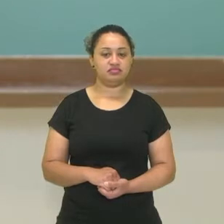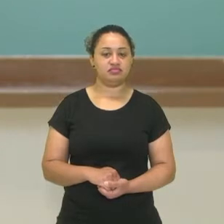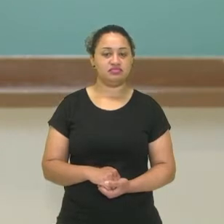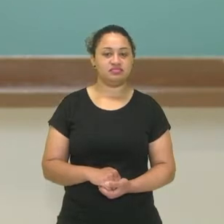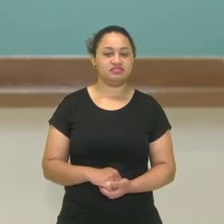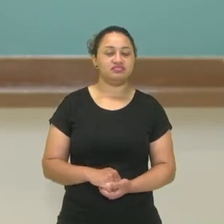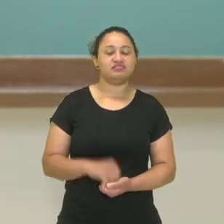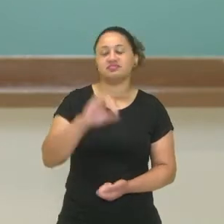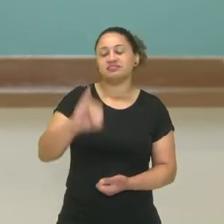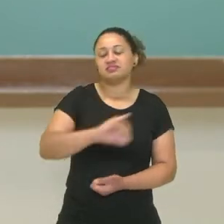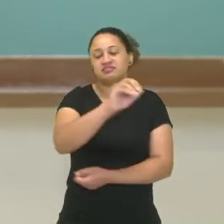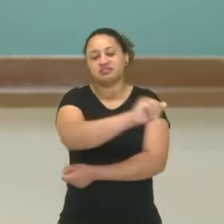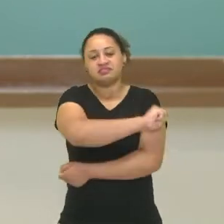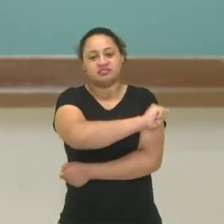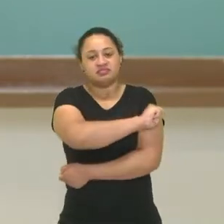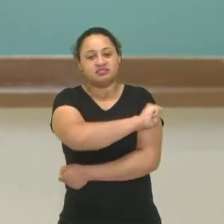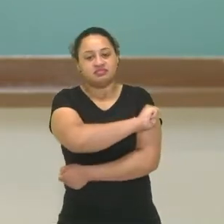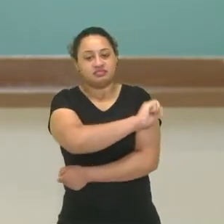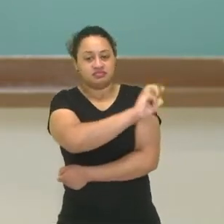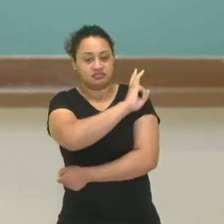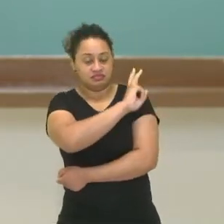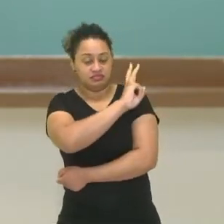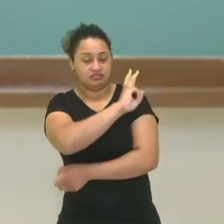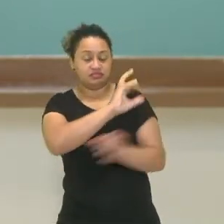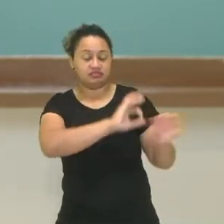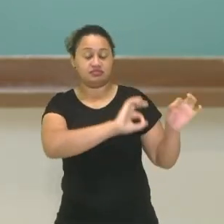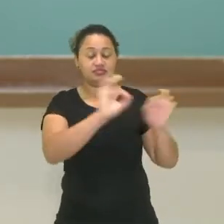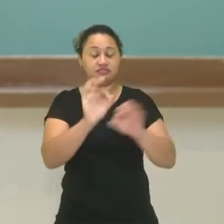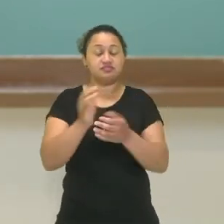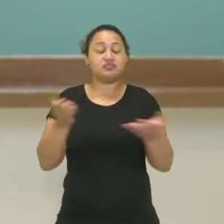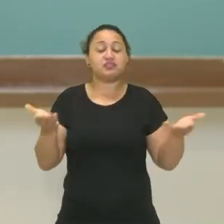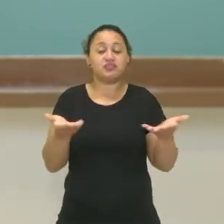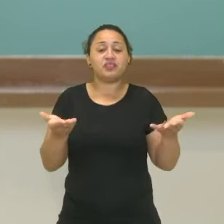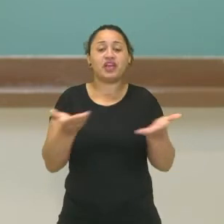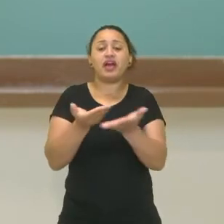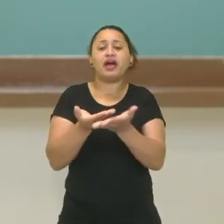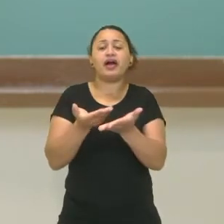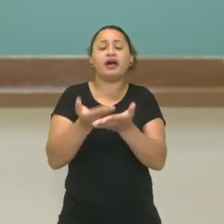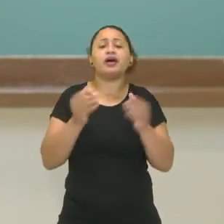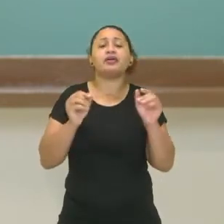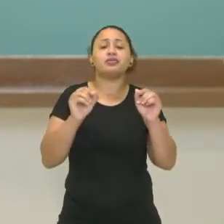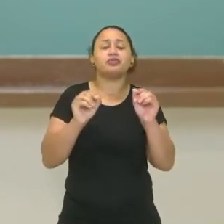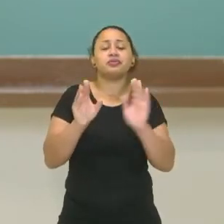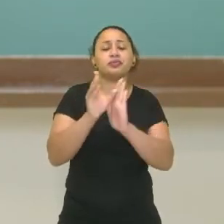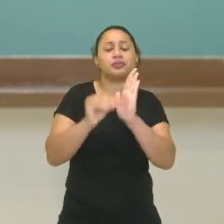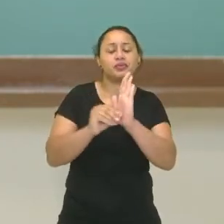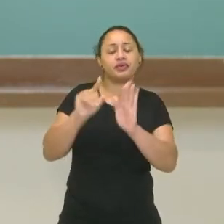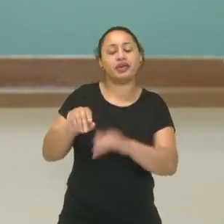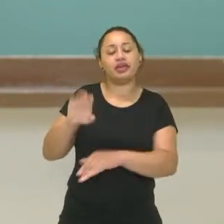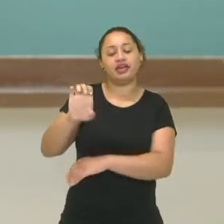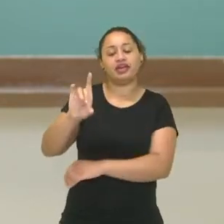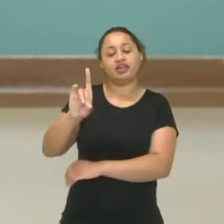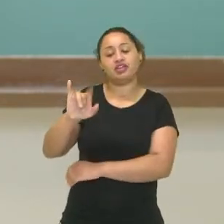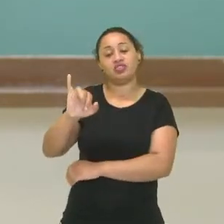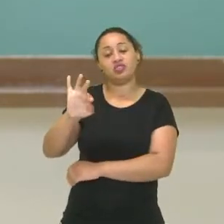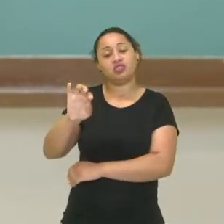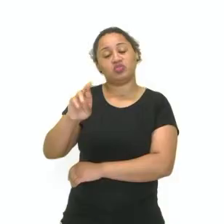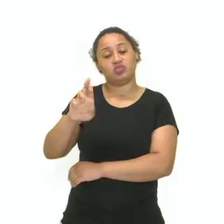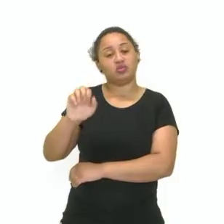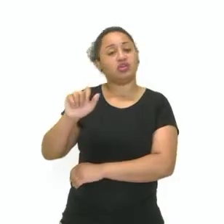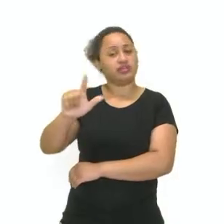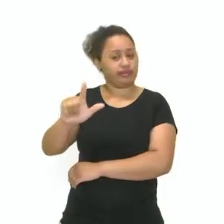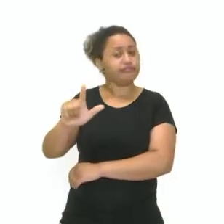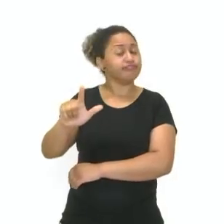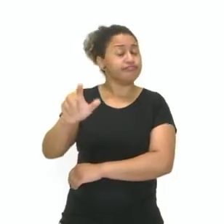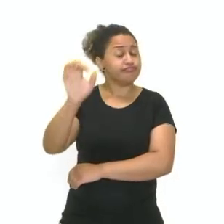Olá, estudantes da terceira série! Nesta aula, vamos falar sobre editorial. Objetivos: ler